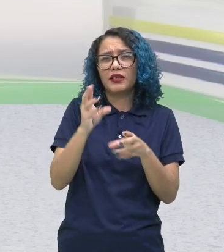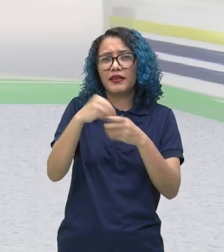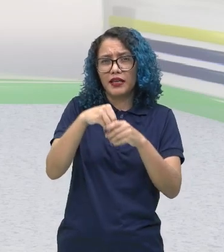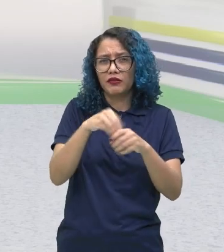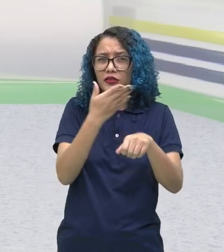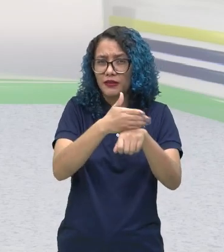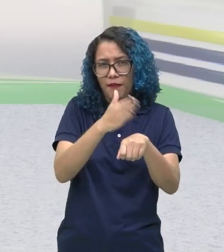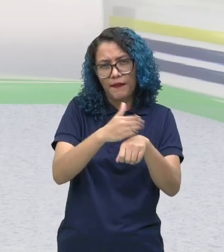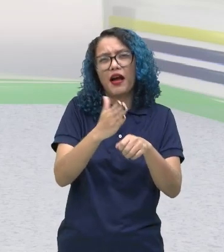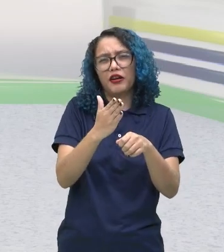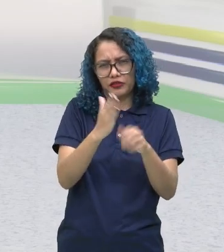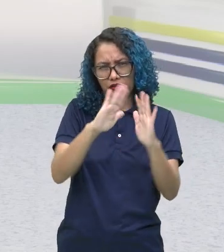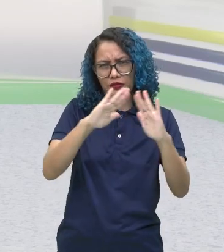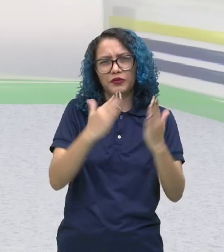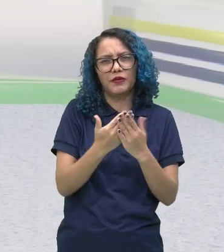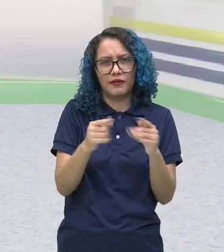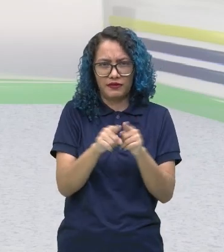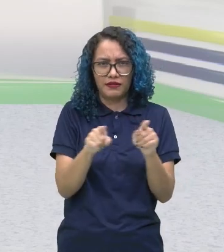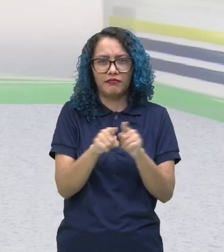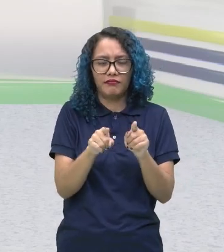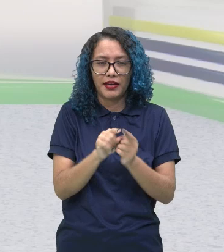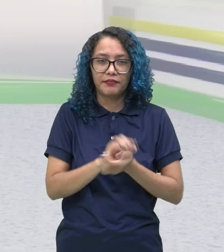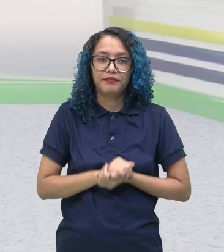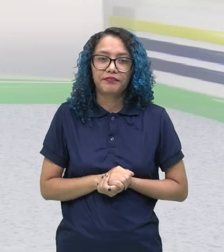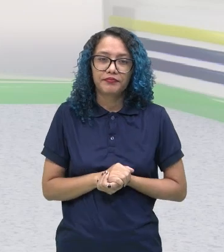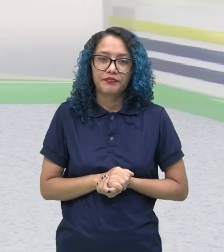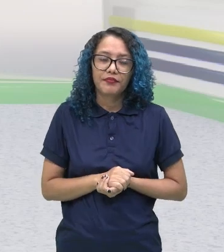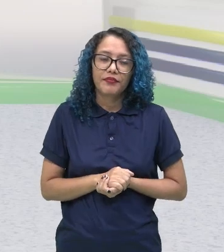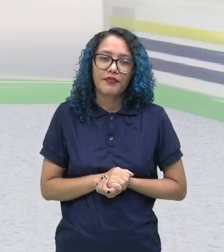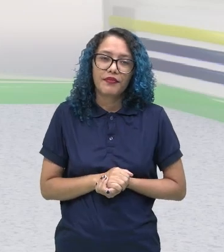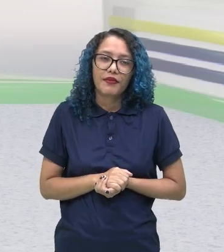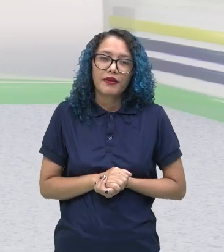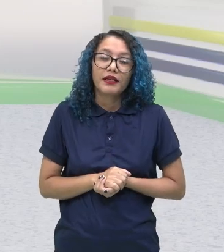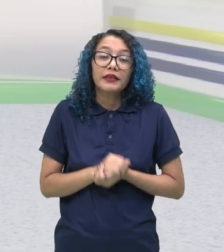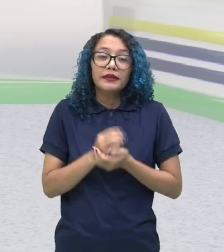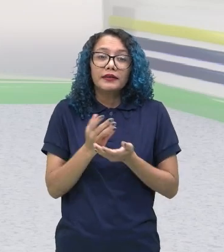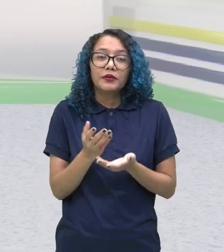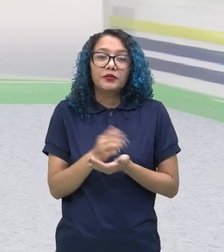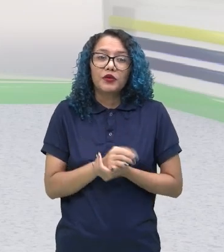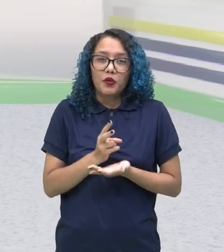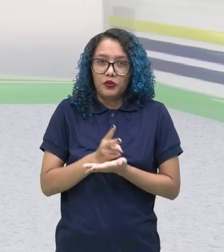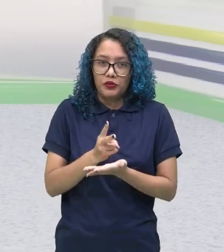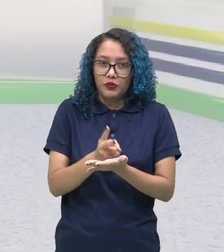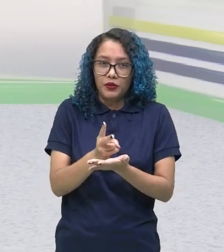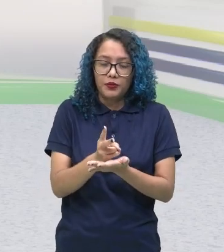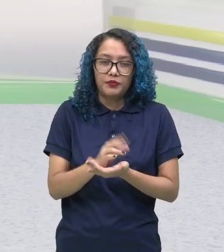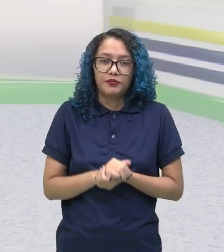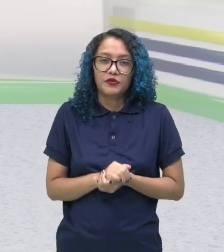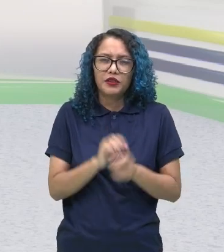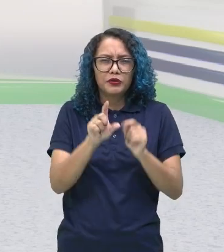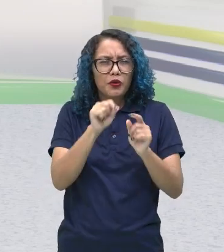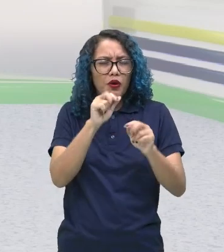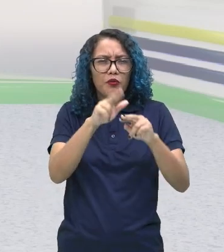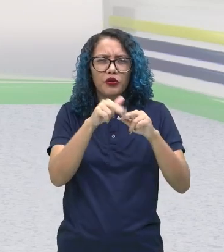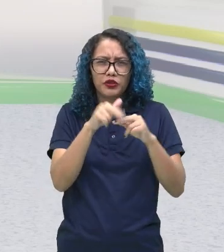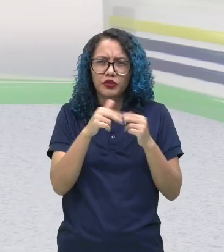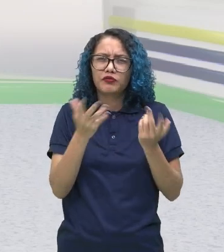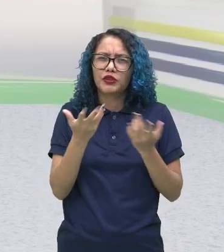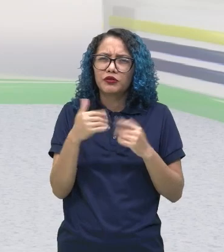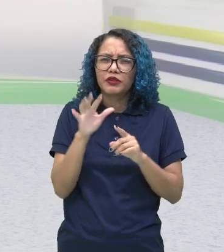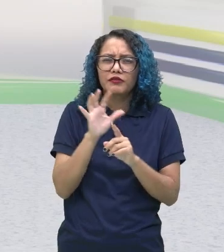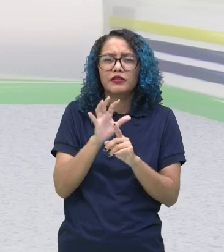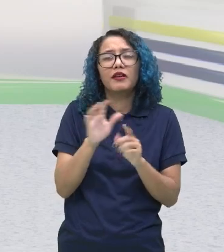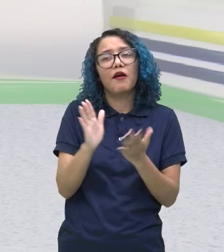seguir? Nessa jornada, nessas estradas que nos trouxeram até aqui, existiram também estradas